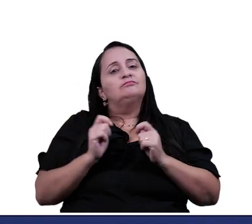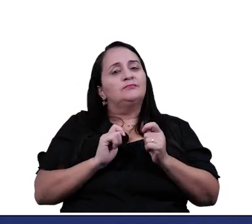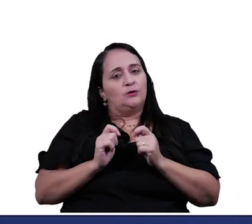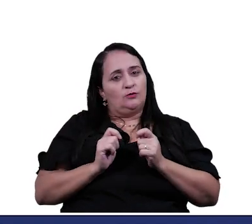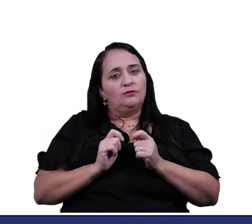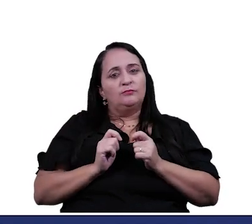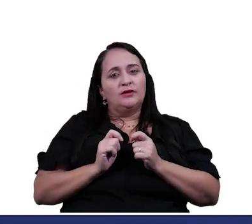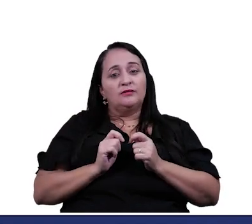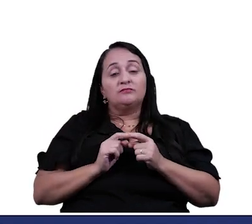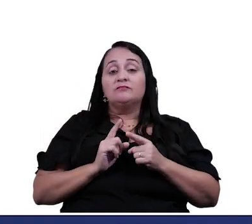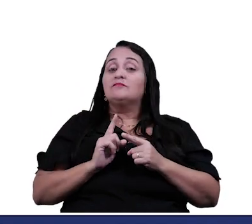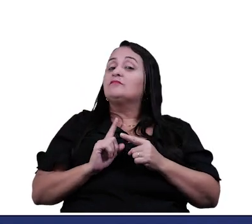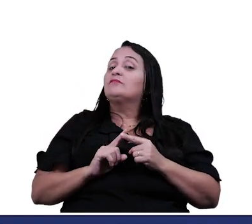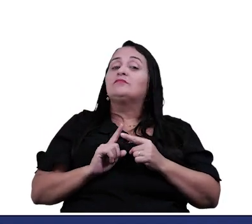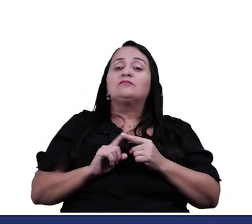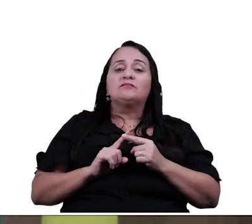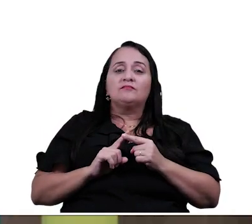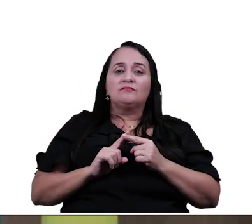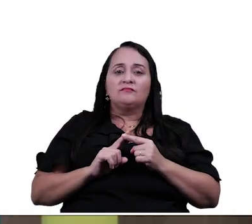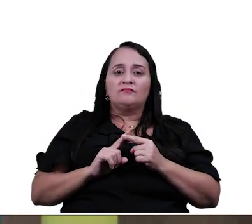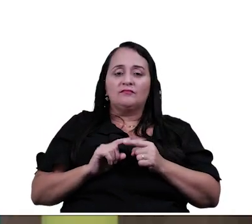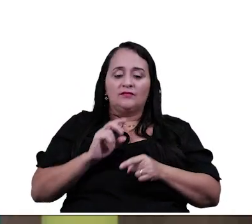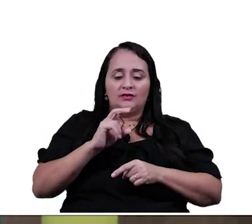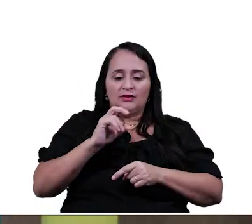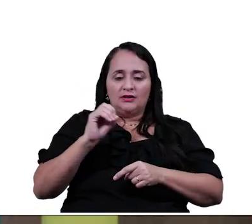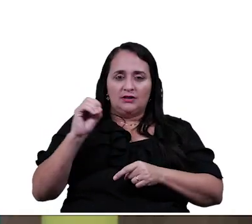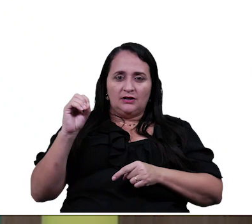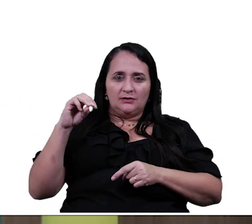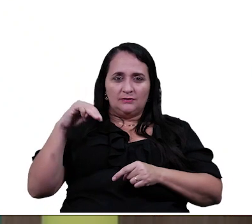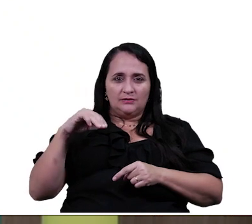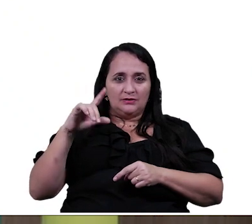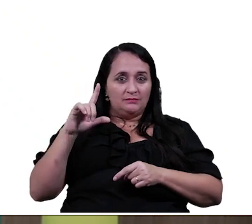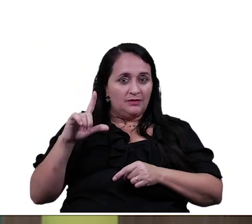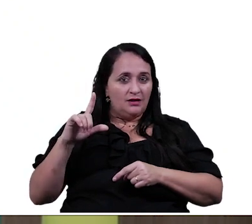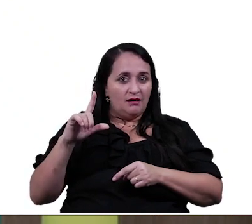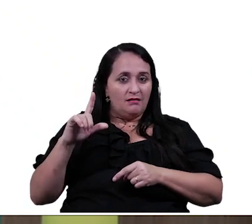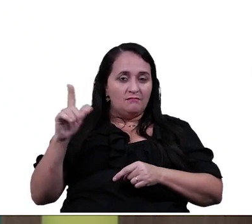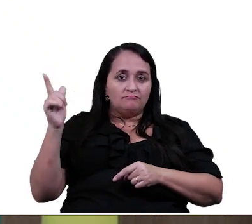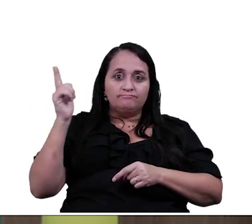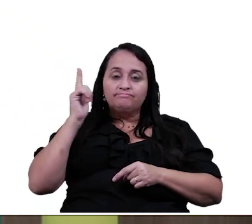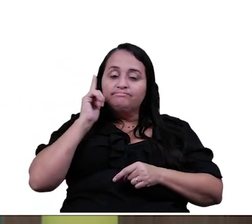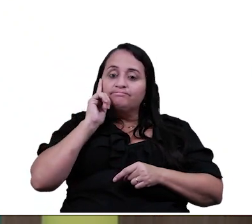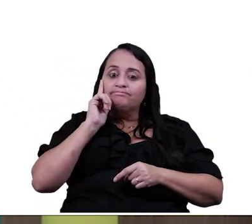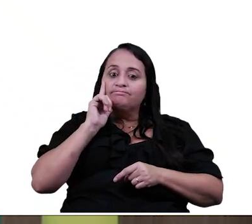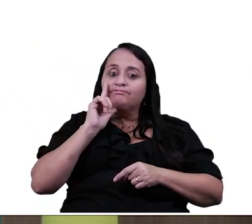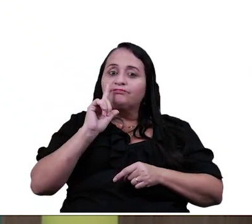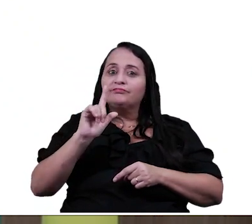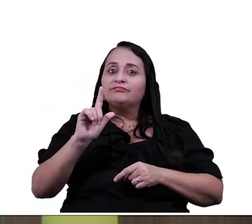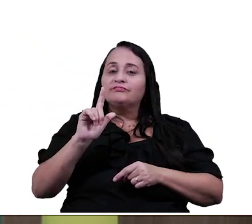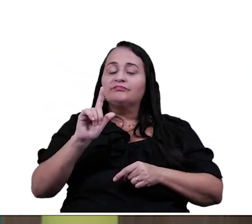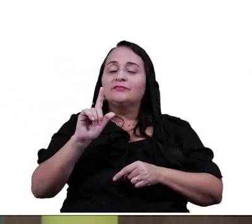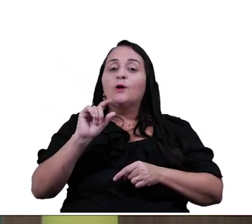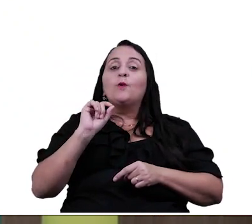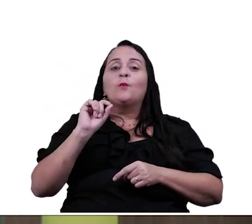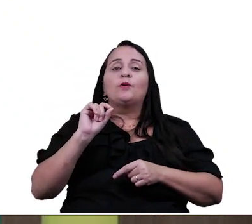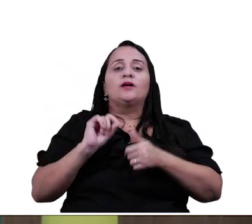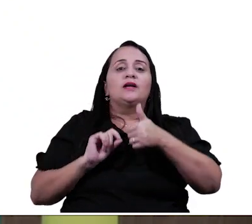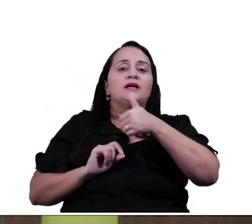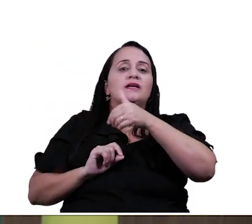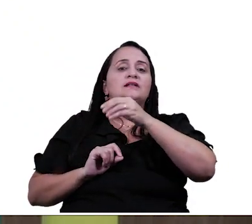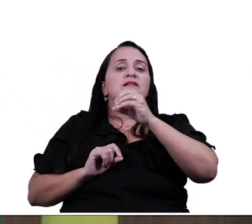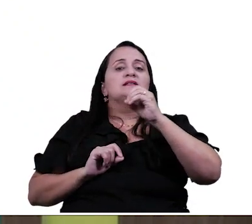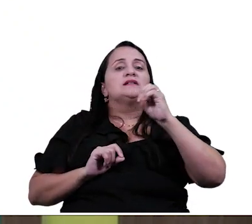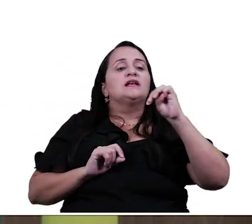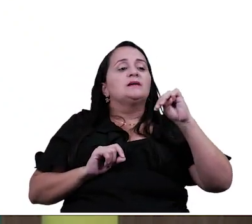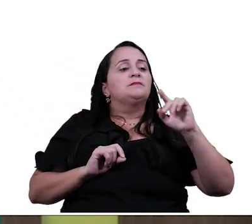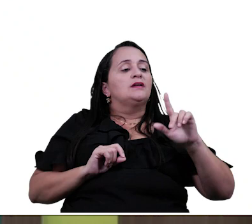economia. Por quê? Porque a de 500 ml... vai me dar uma sobra de